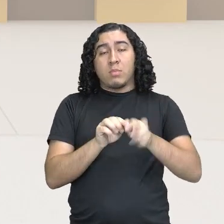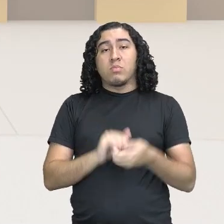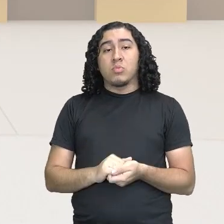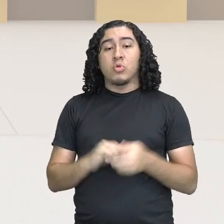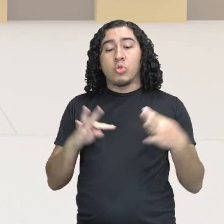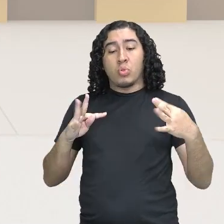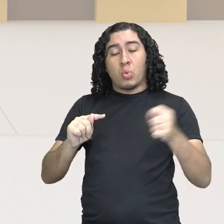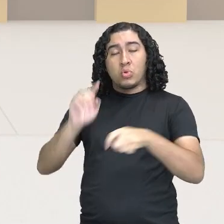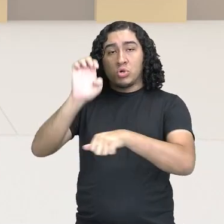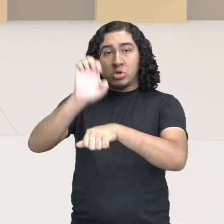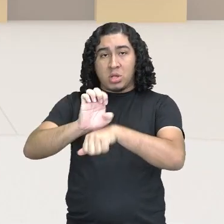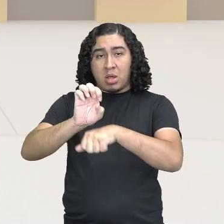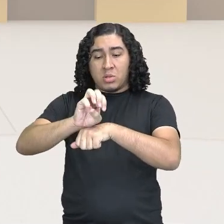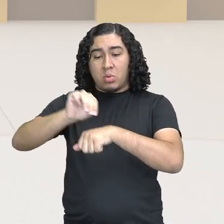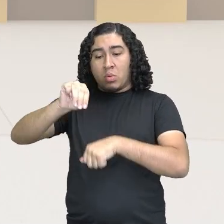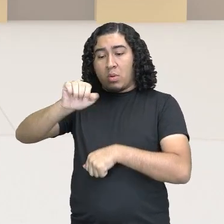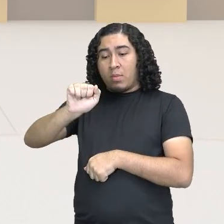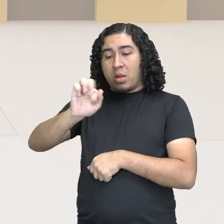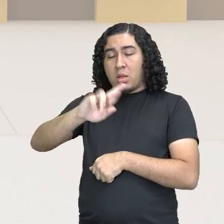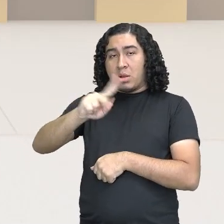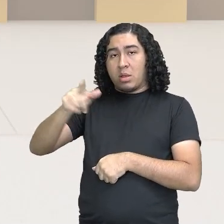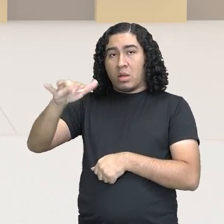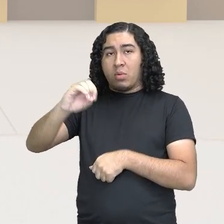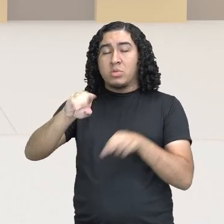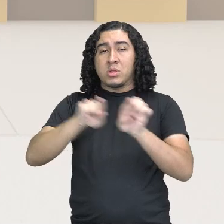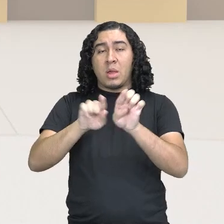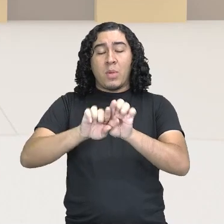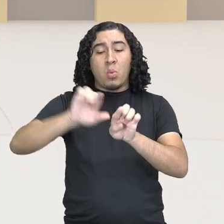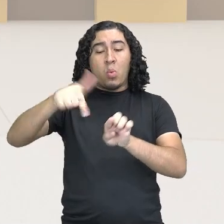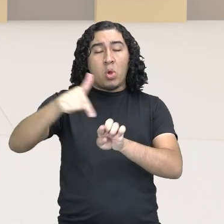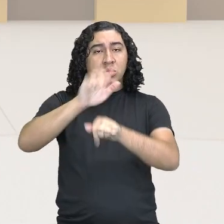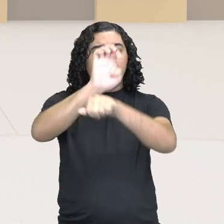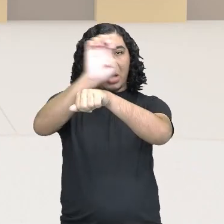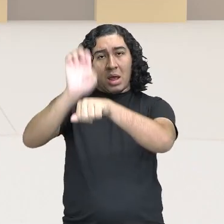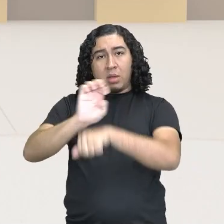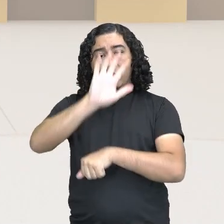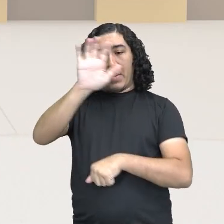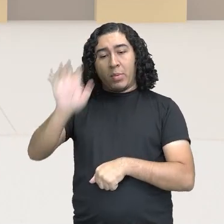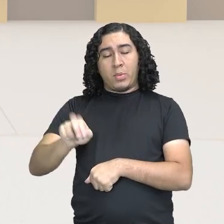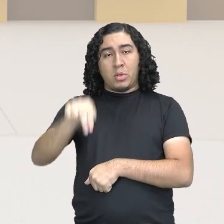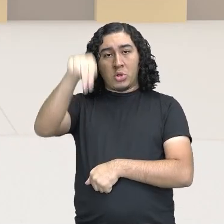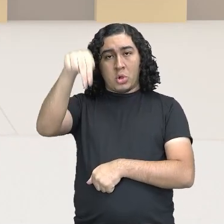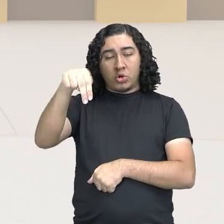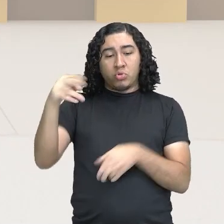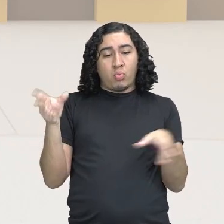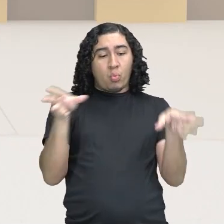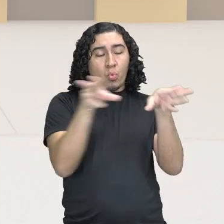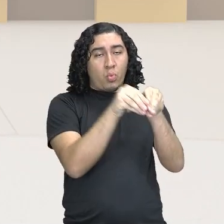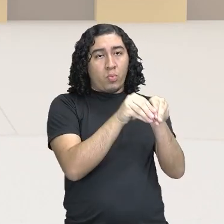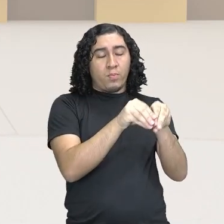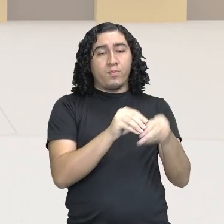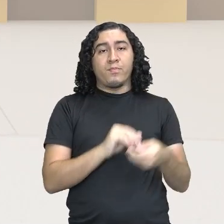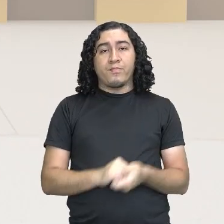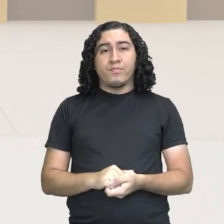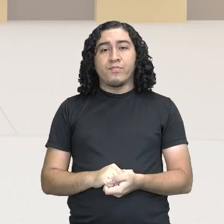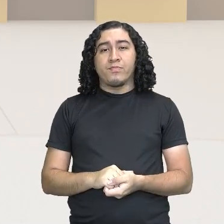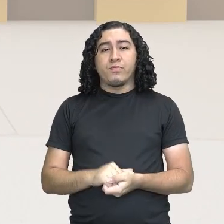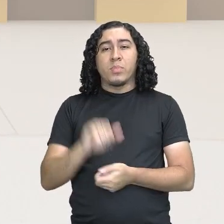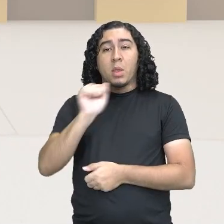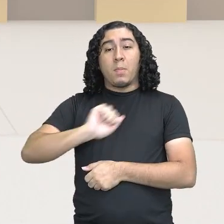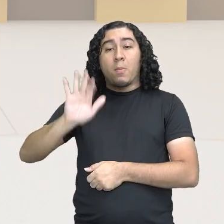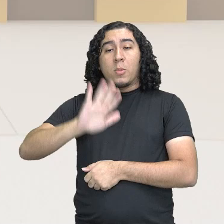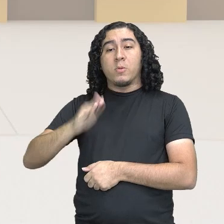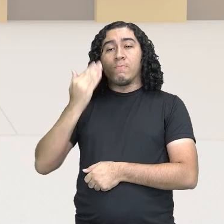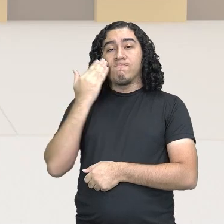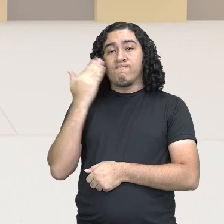todo o estado do Maranhão, além de todos os estados da região norte. E vocês estão percebendo aqui na imagem, nós vamos